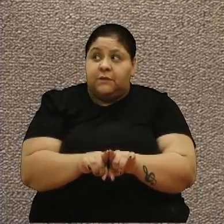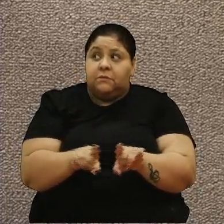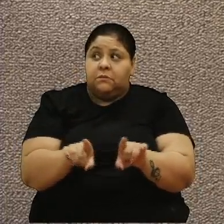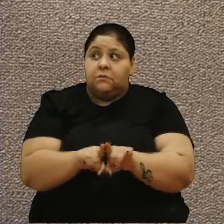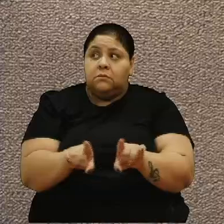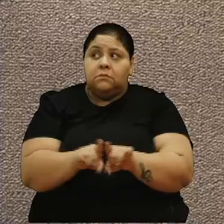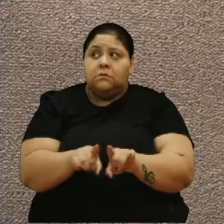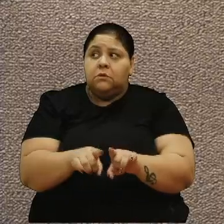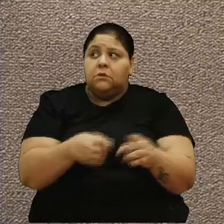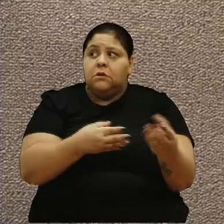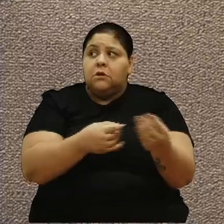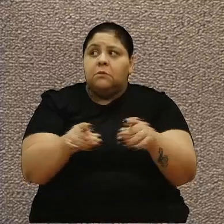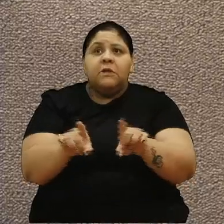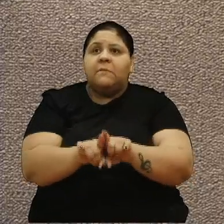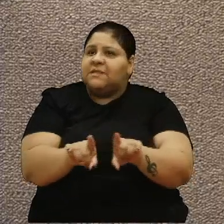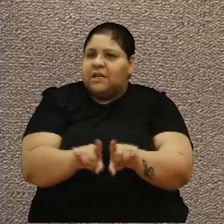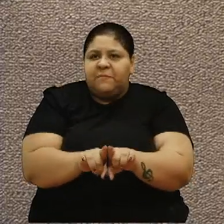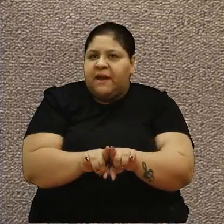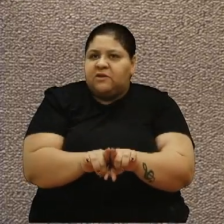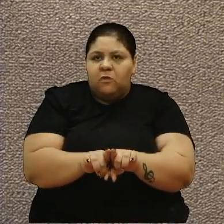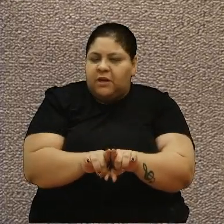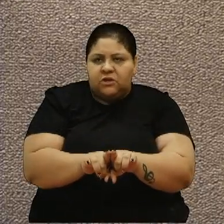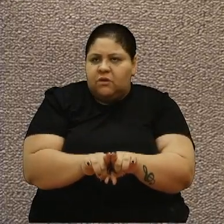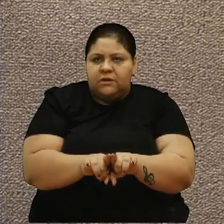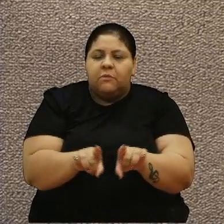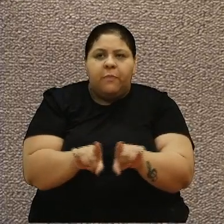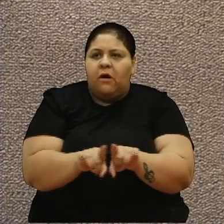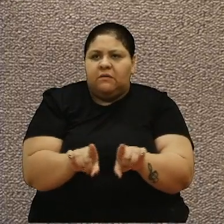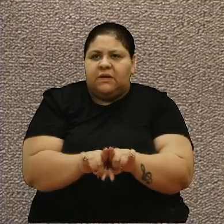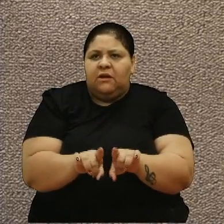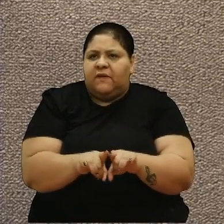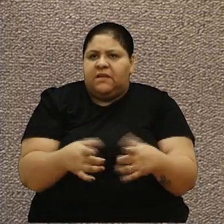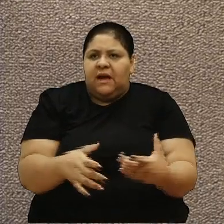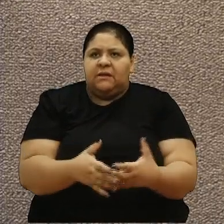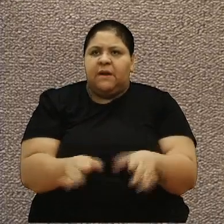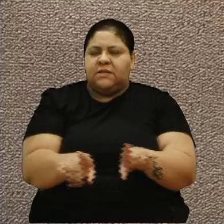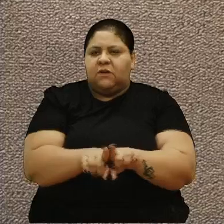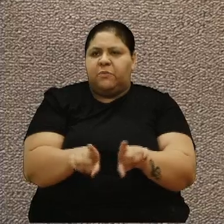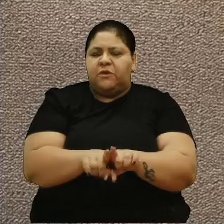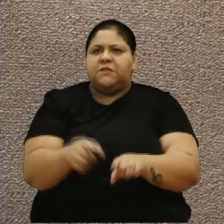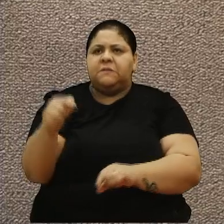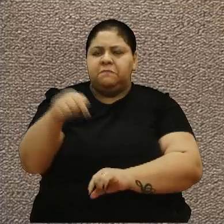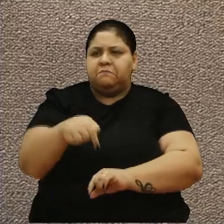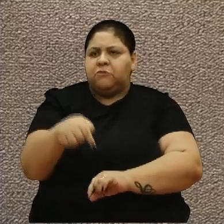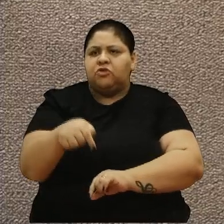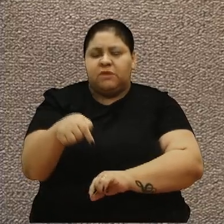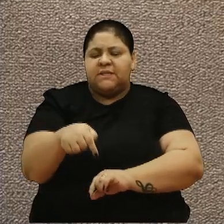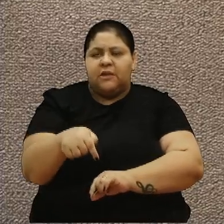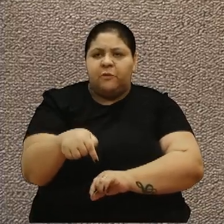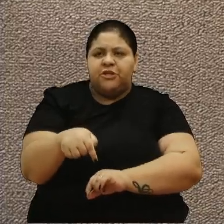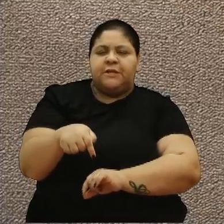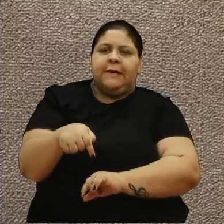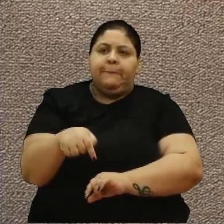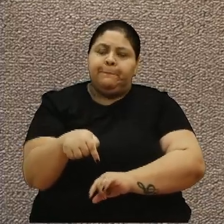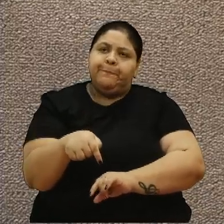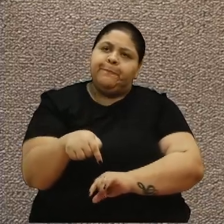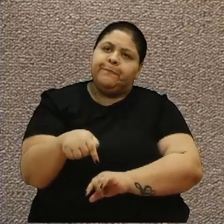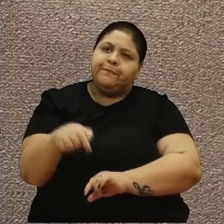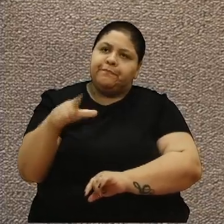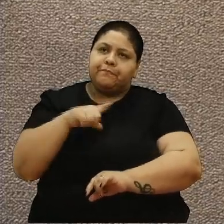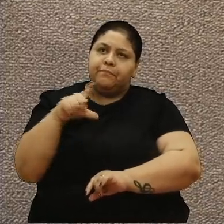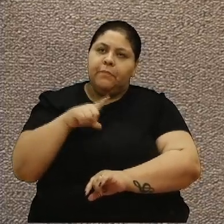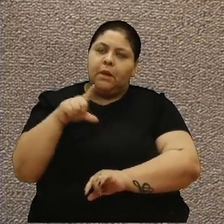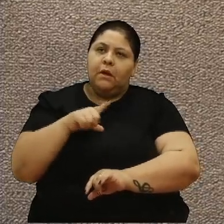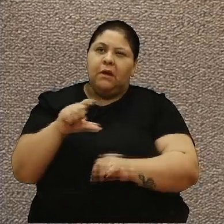cardiológica e tantas outras que eu poderia citar. Quando se traz aqui a experiência, por exemplo, do prefeito